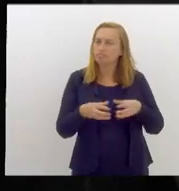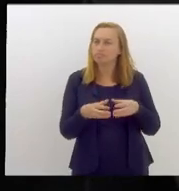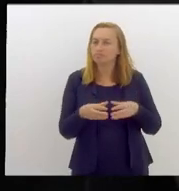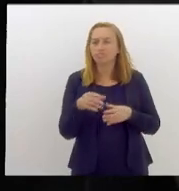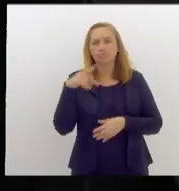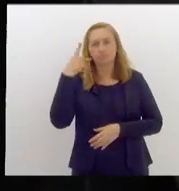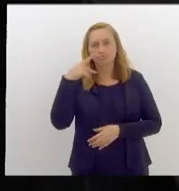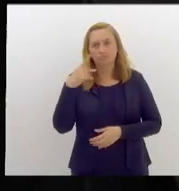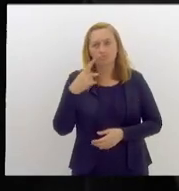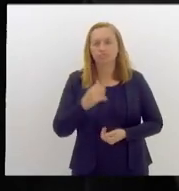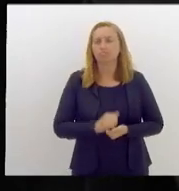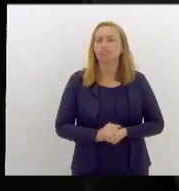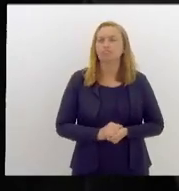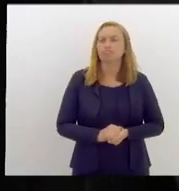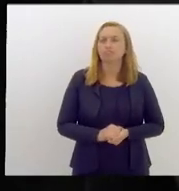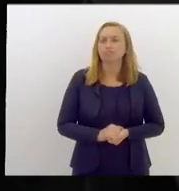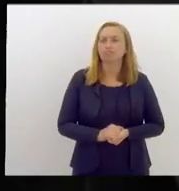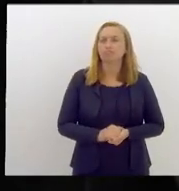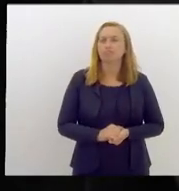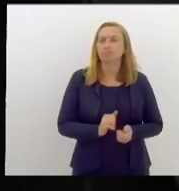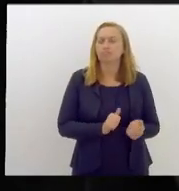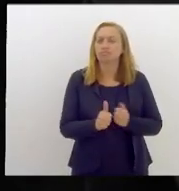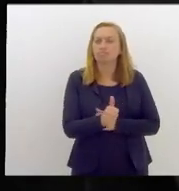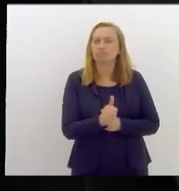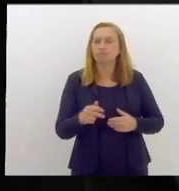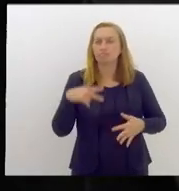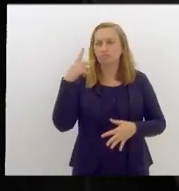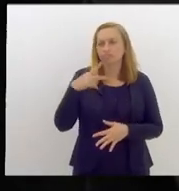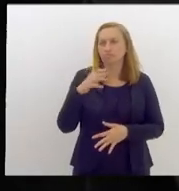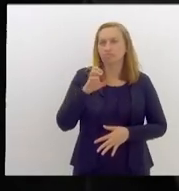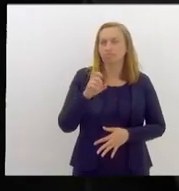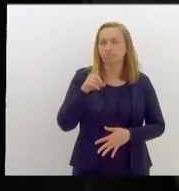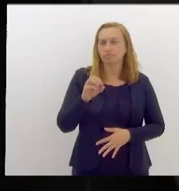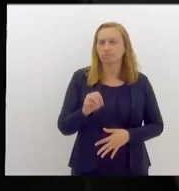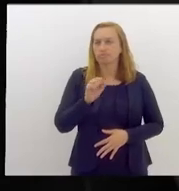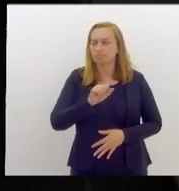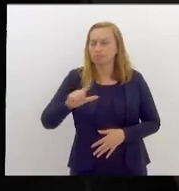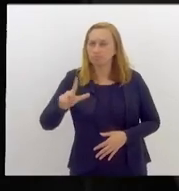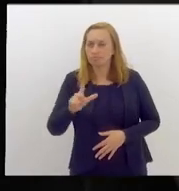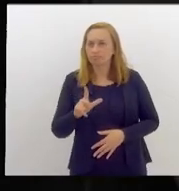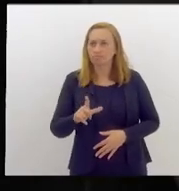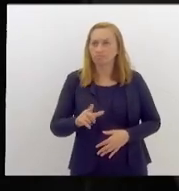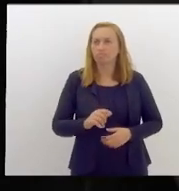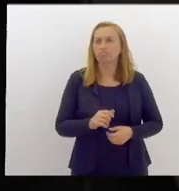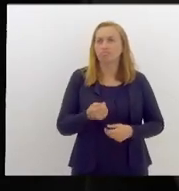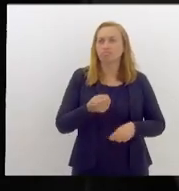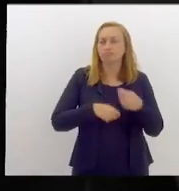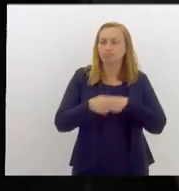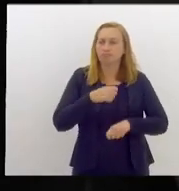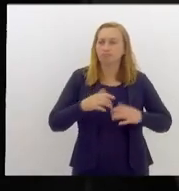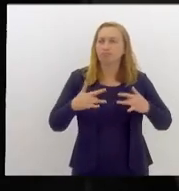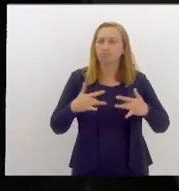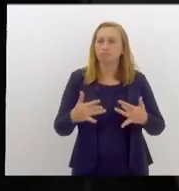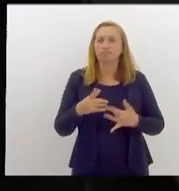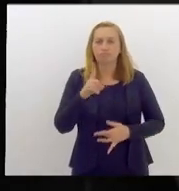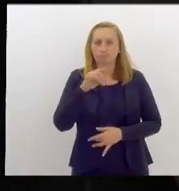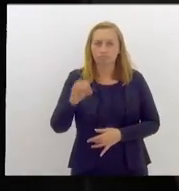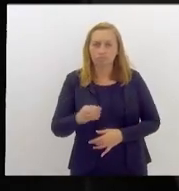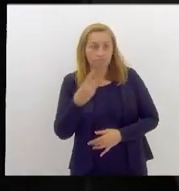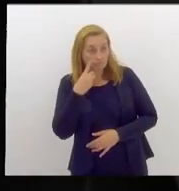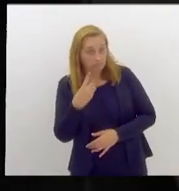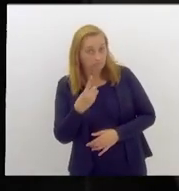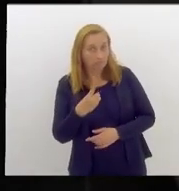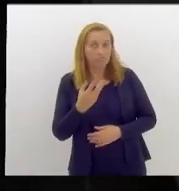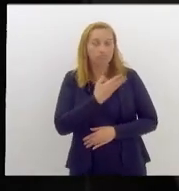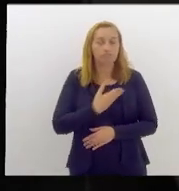parlamentares que constitui a frente parlamentar da ecosol de um fundo de fomento da economia solidária olha Dionísio Lins o que